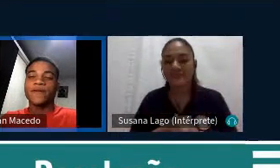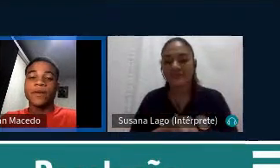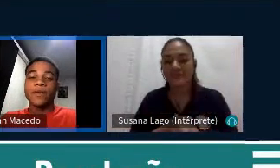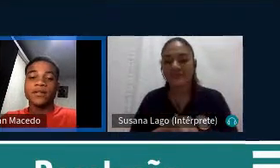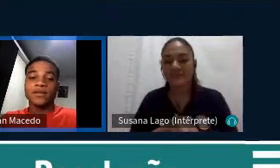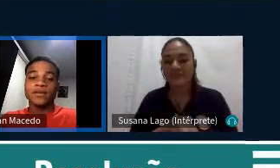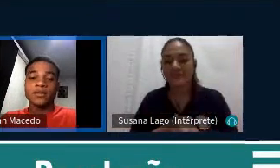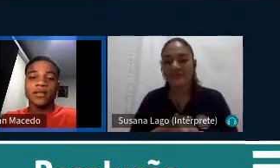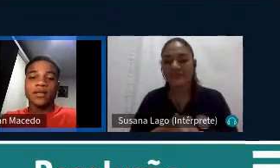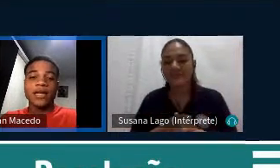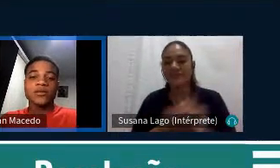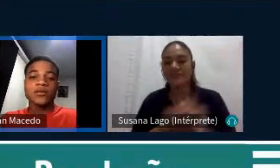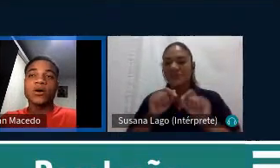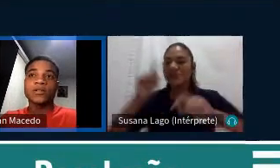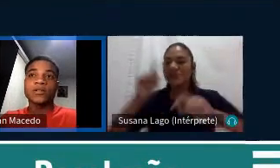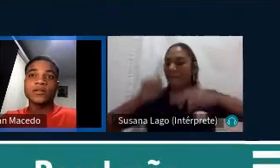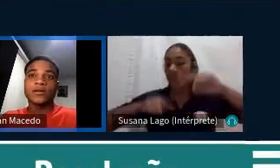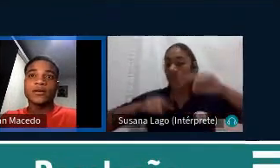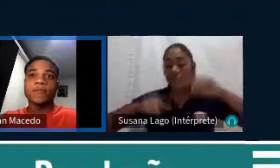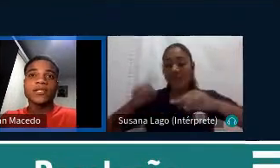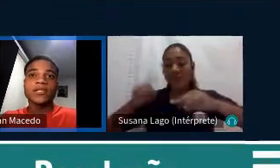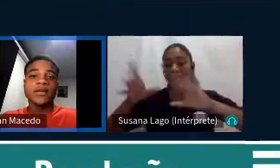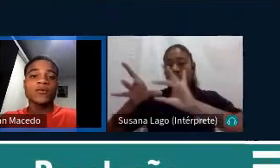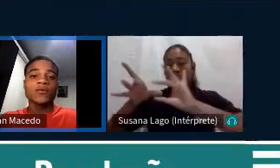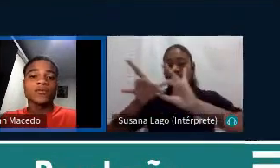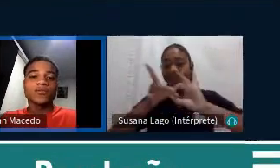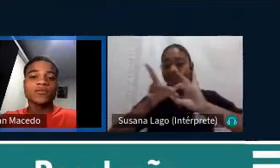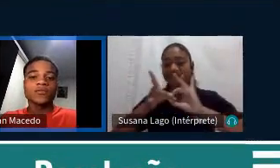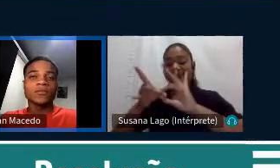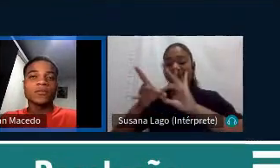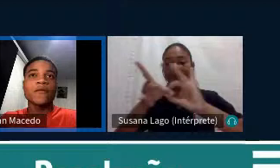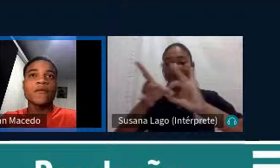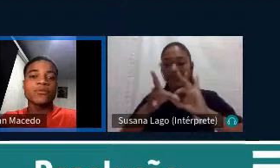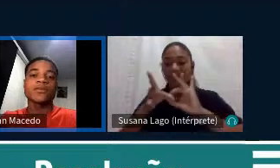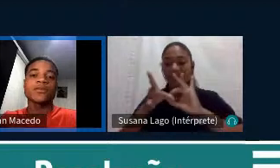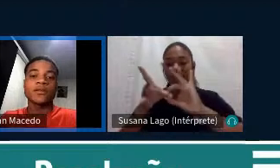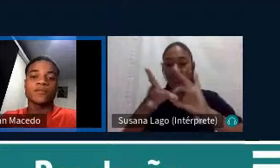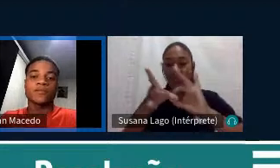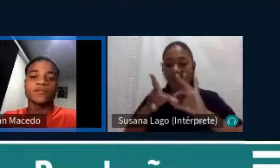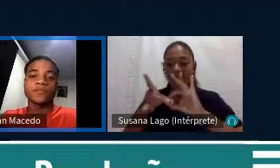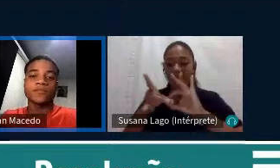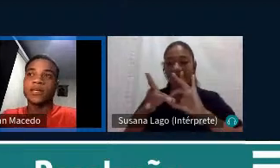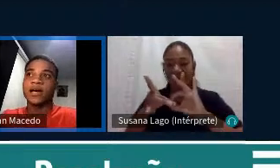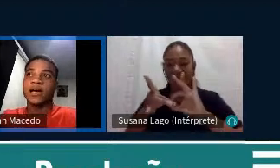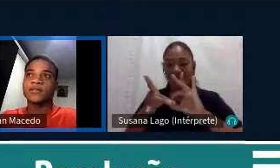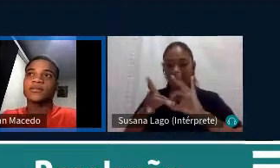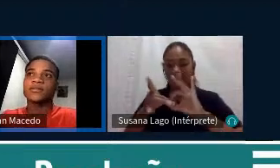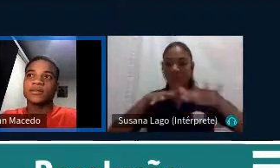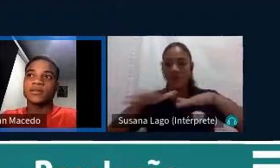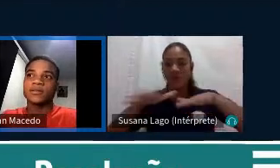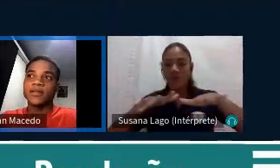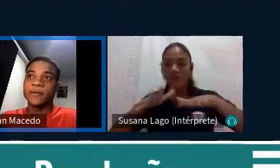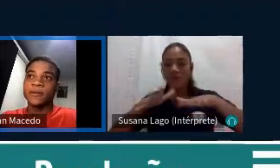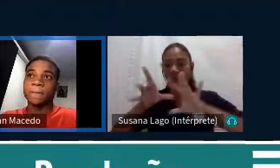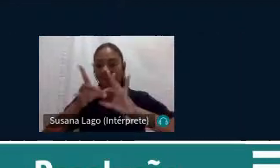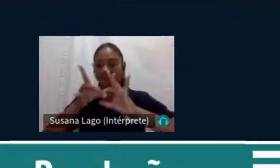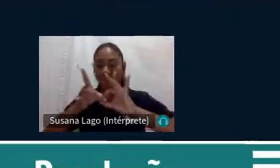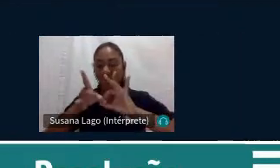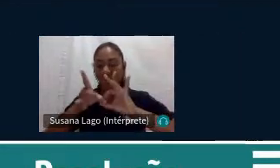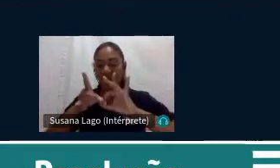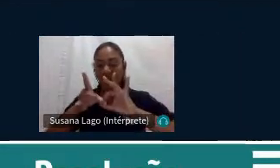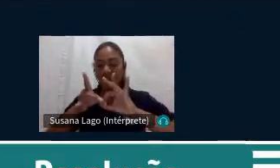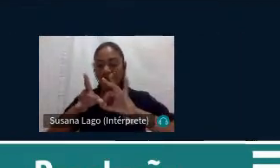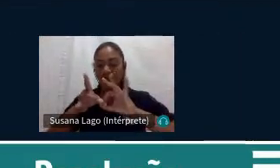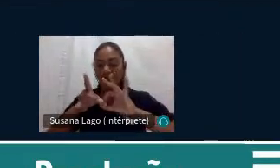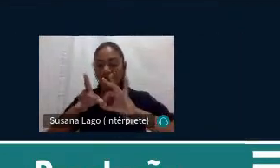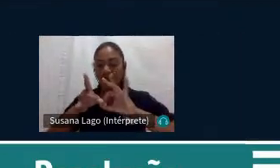ferramentas ligadas uma à outra que pode ter um movimento entre si. Que nesse caso vai ter. Aí o que é